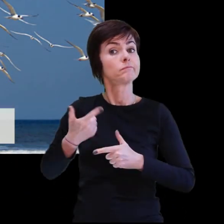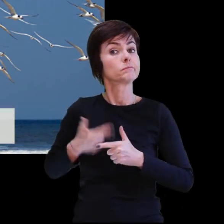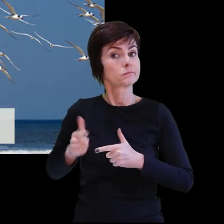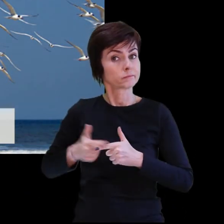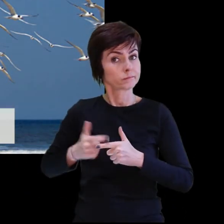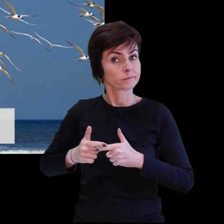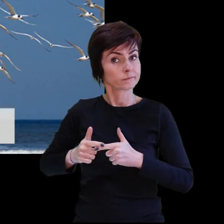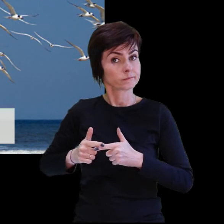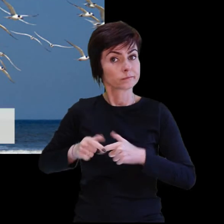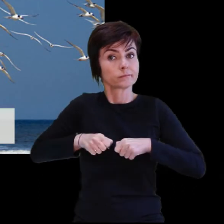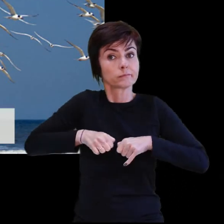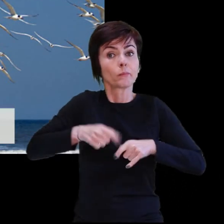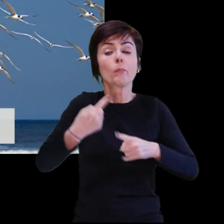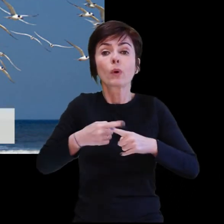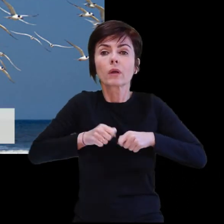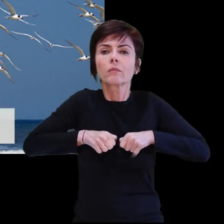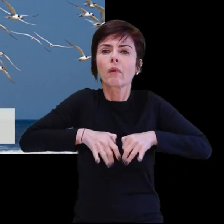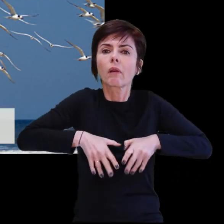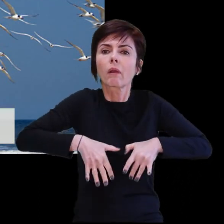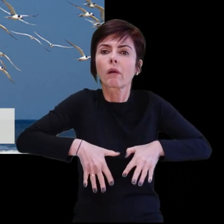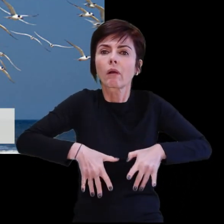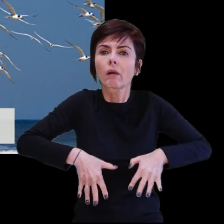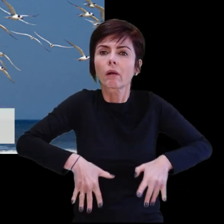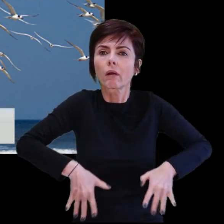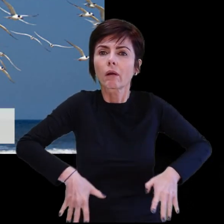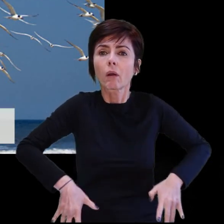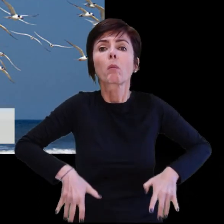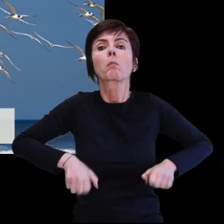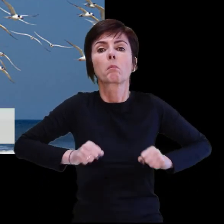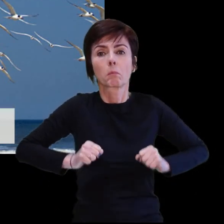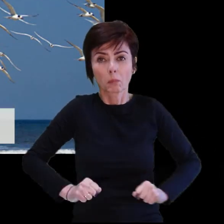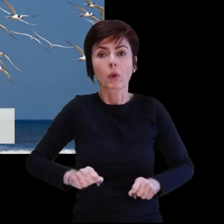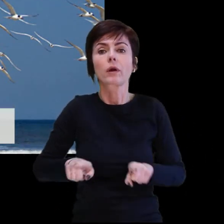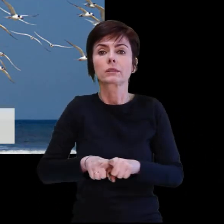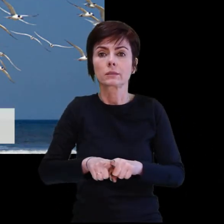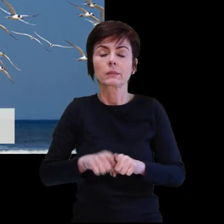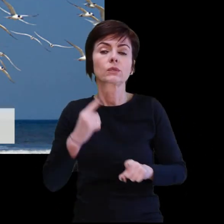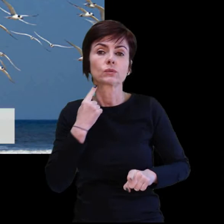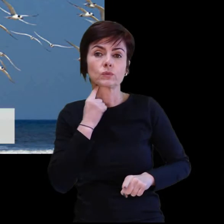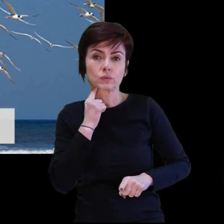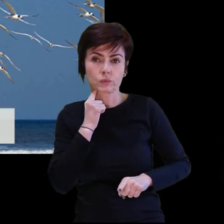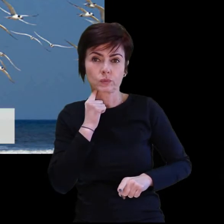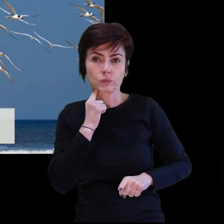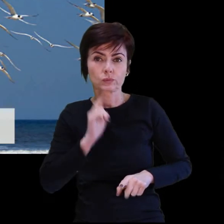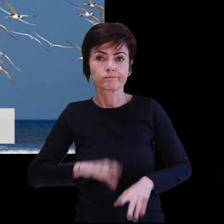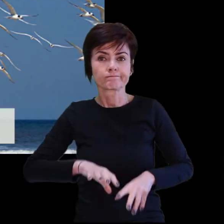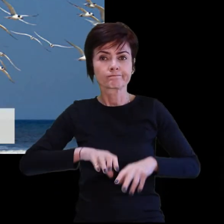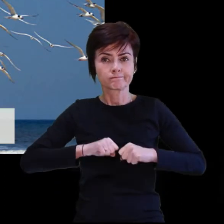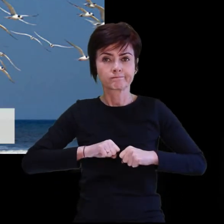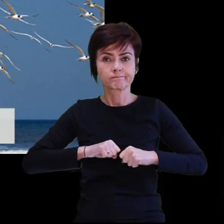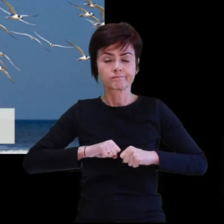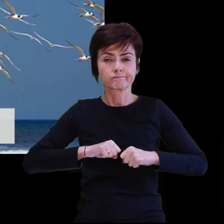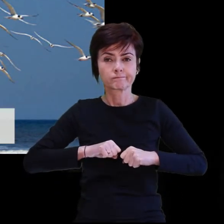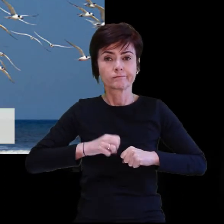que ele não cause dano ao longo do seu caminho dentro do corpo. Ao ser metabolizado, ele pode causar sim efeitos